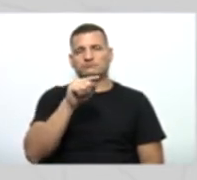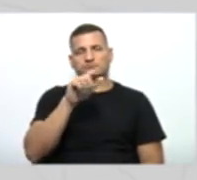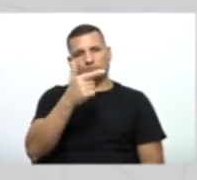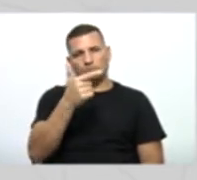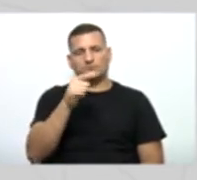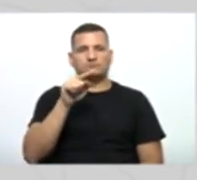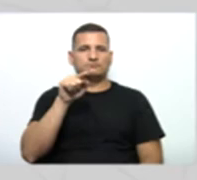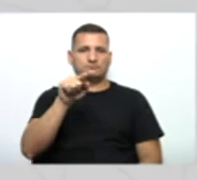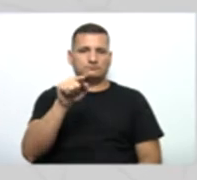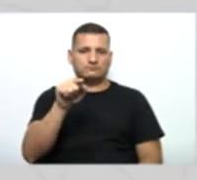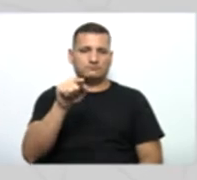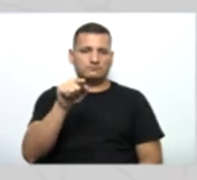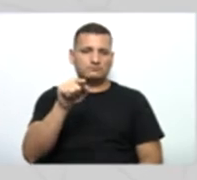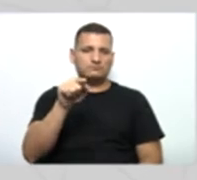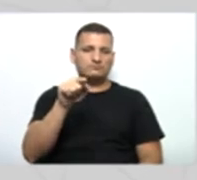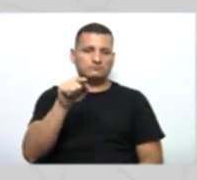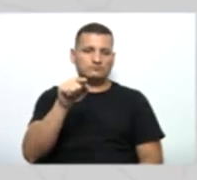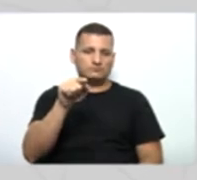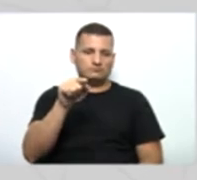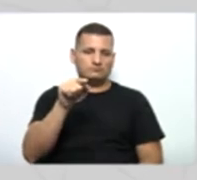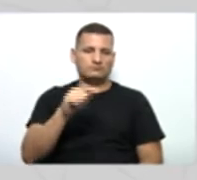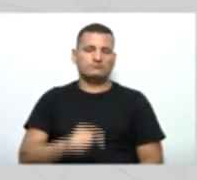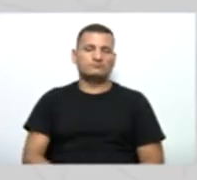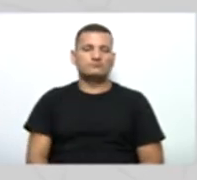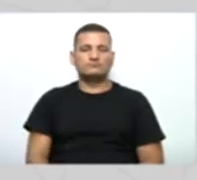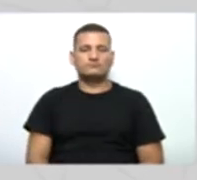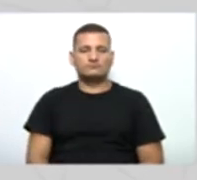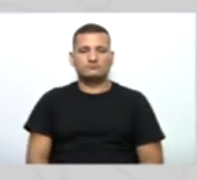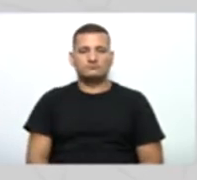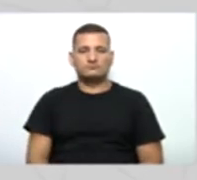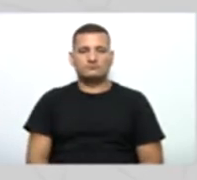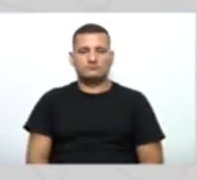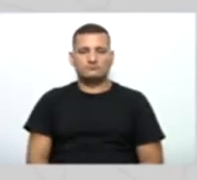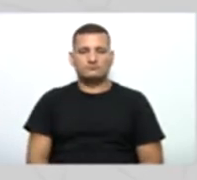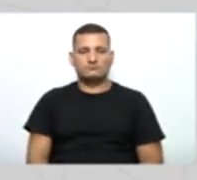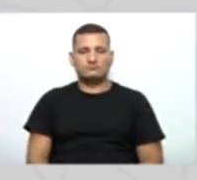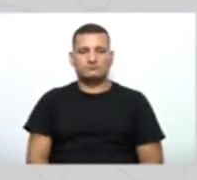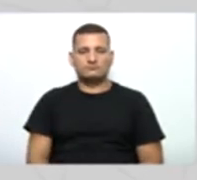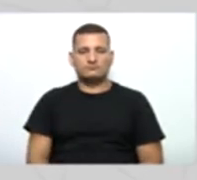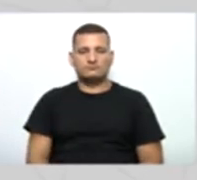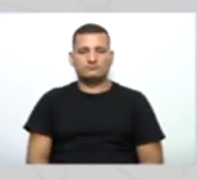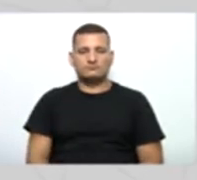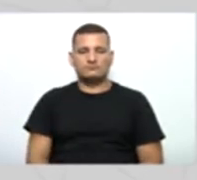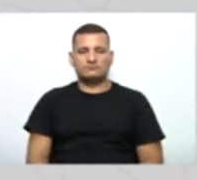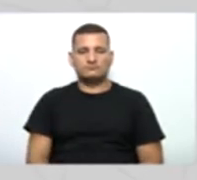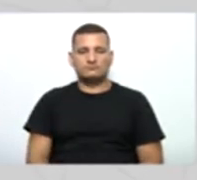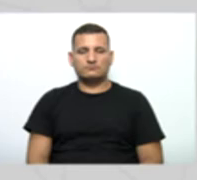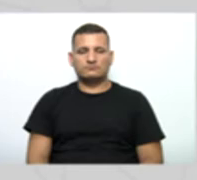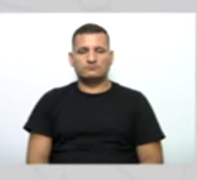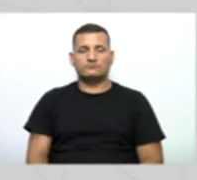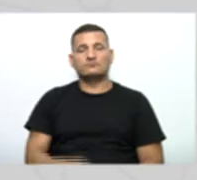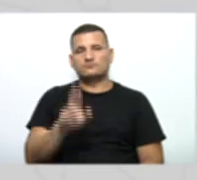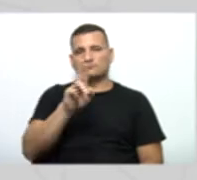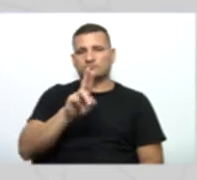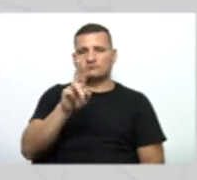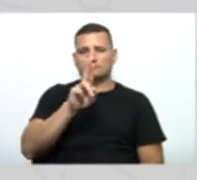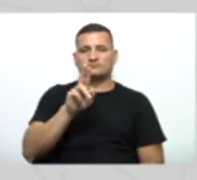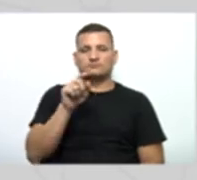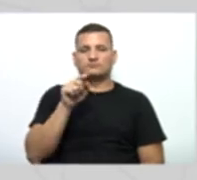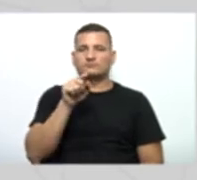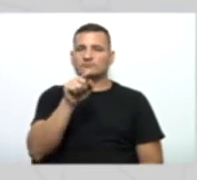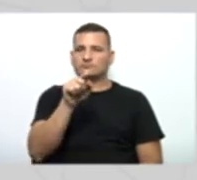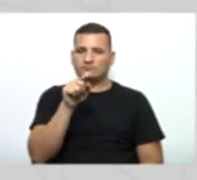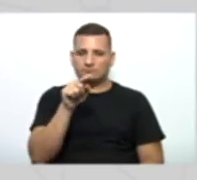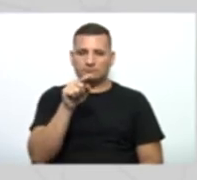certo? Valores com casa decimal. E só relembrando, nós utilizamos o ponto para separar as